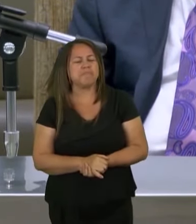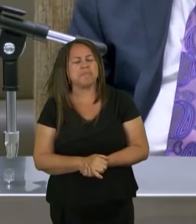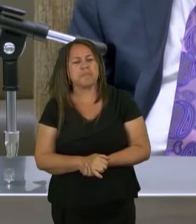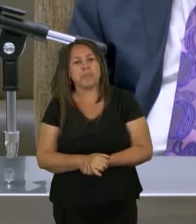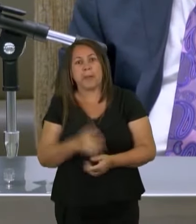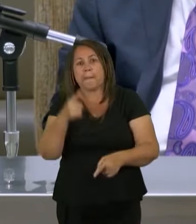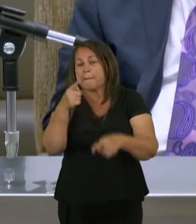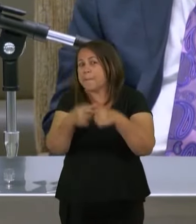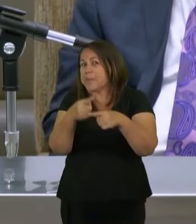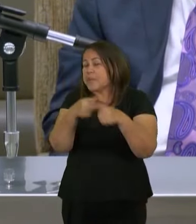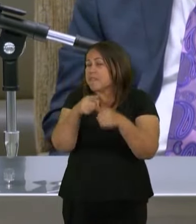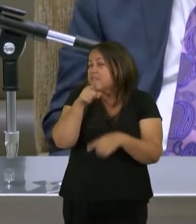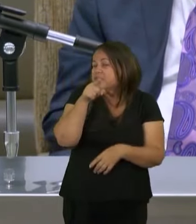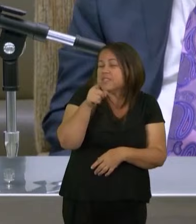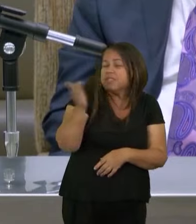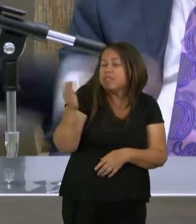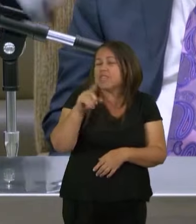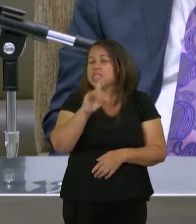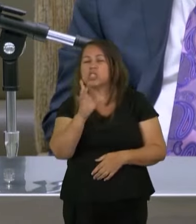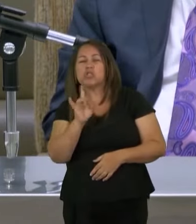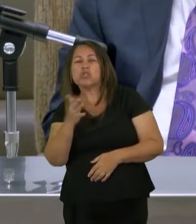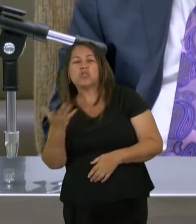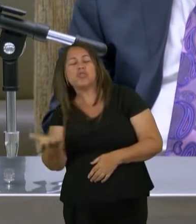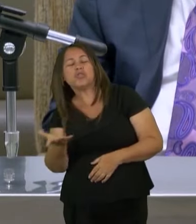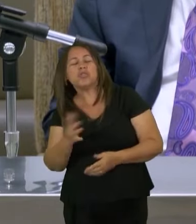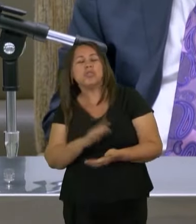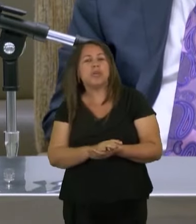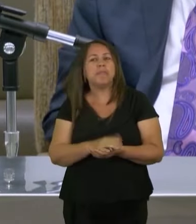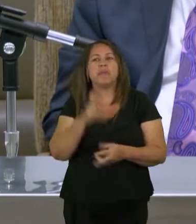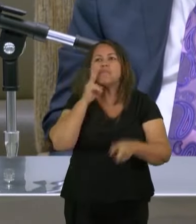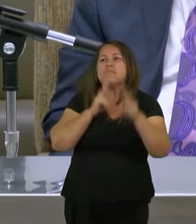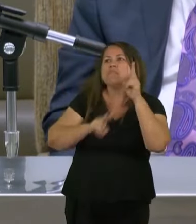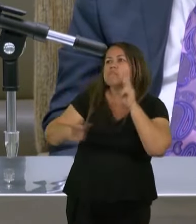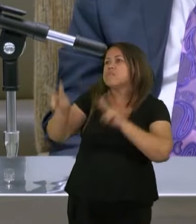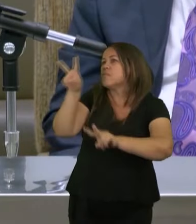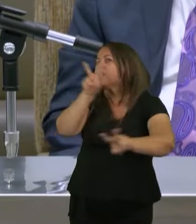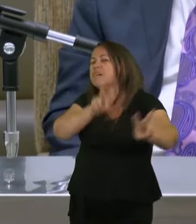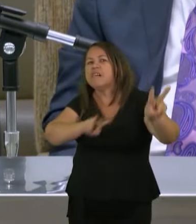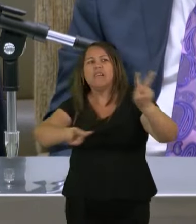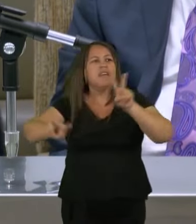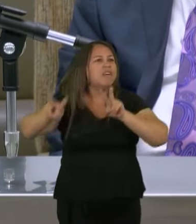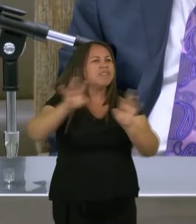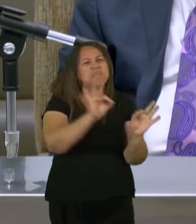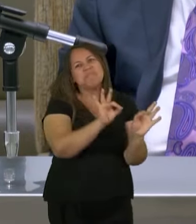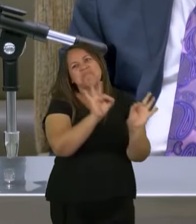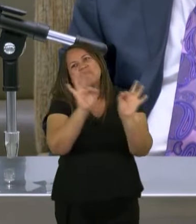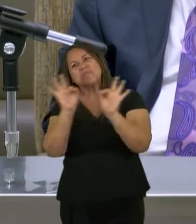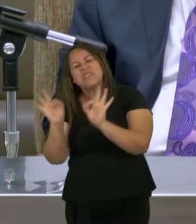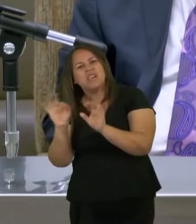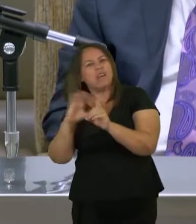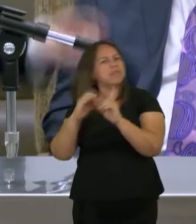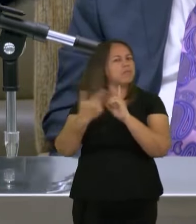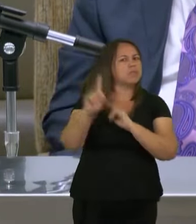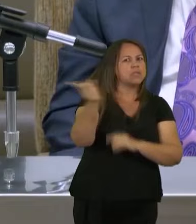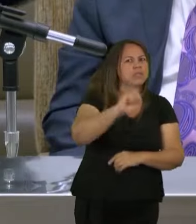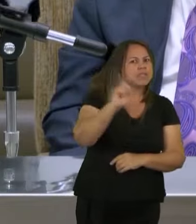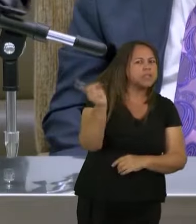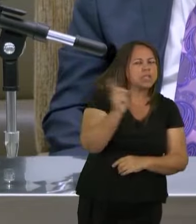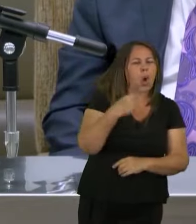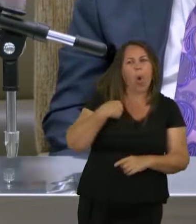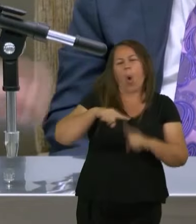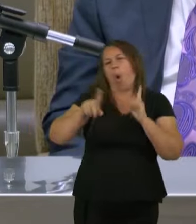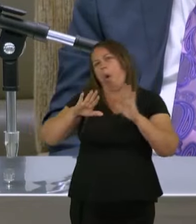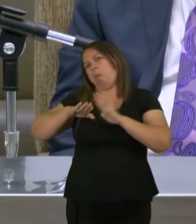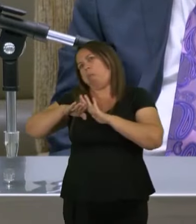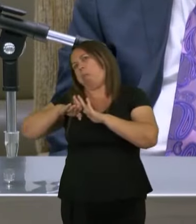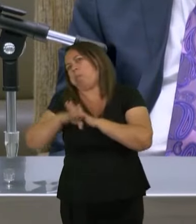restaurada, porque você não veio aqui apenas para ser o espectador, você não veio aqui apenas por tradição